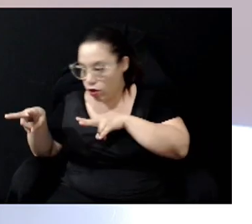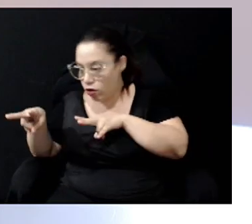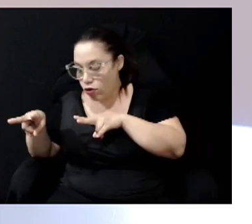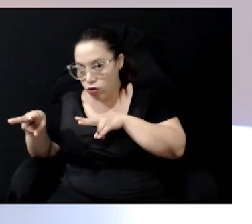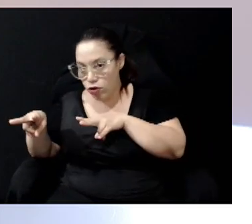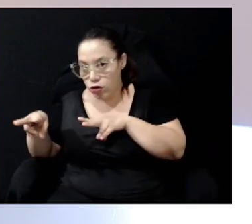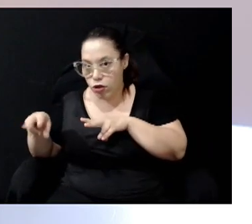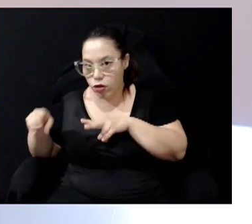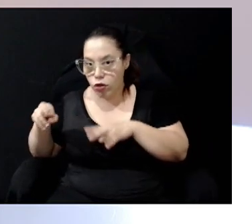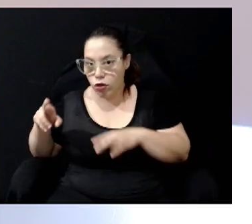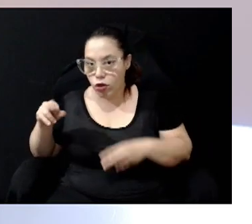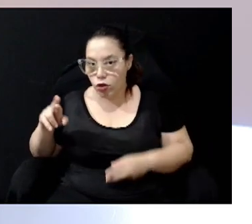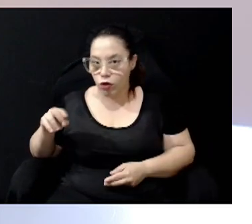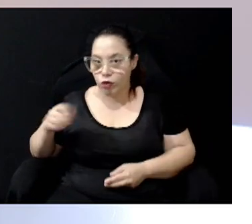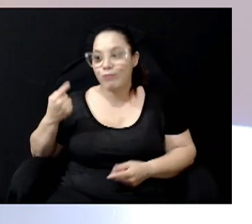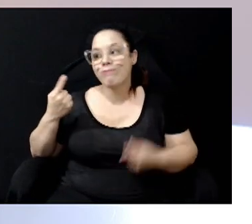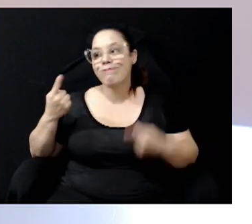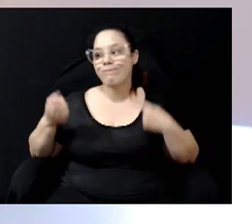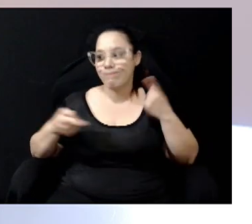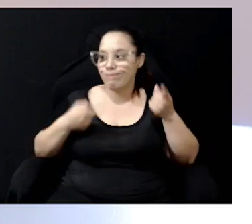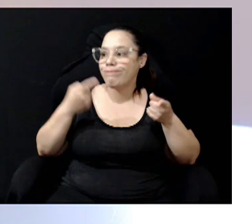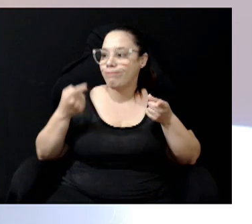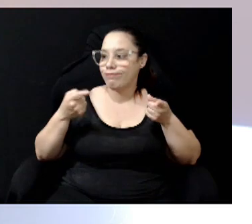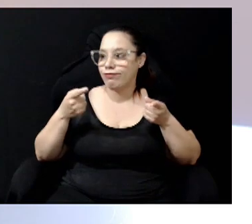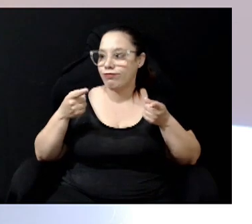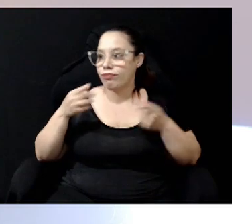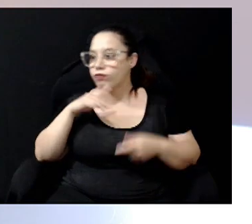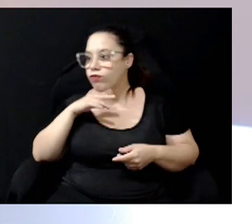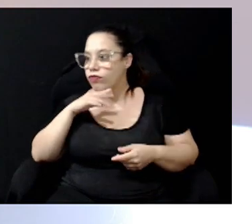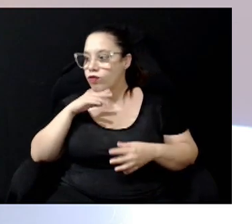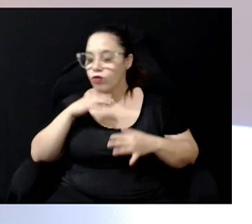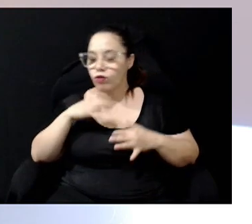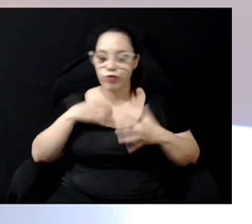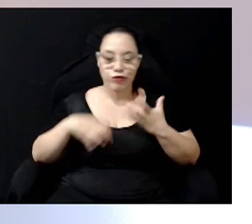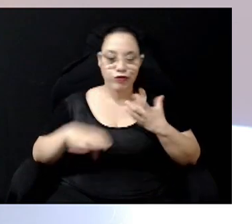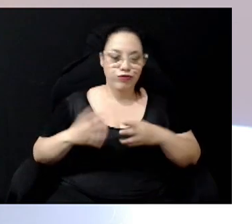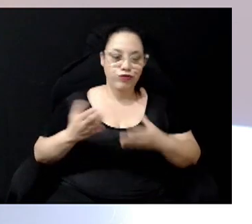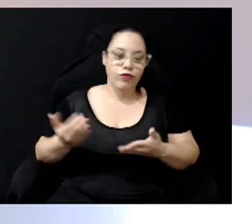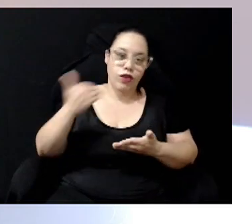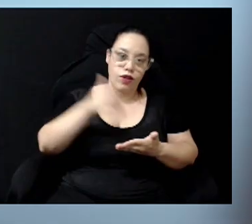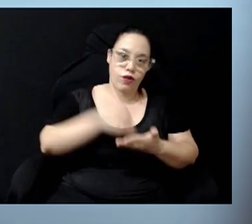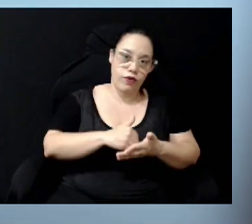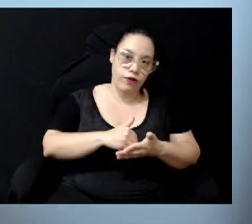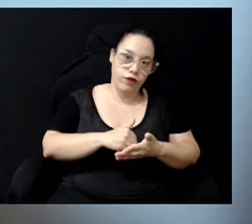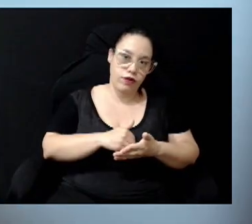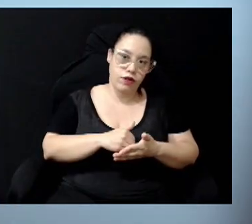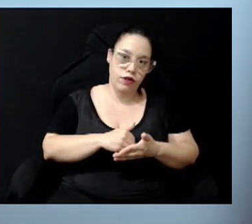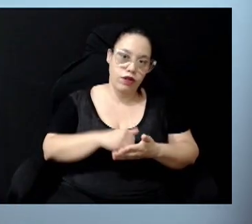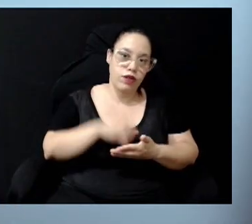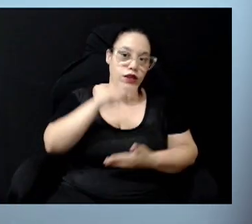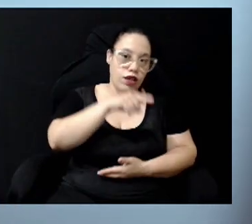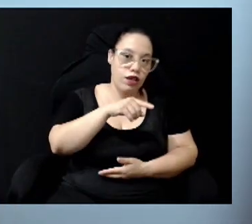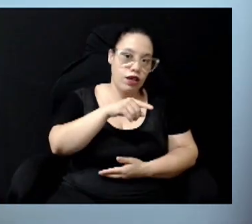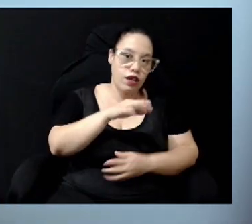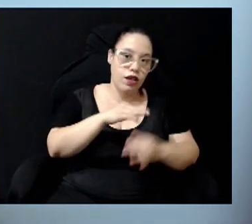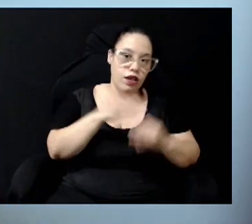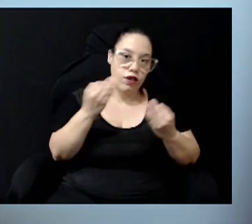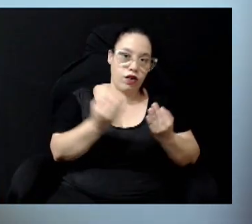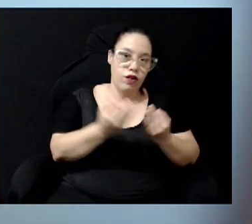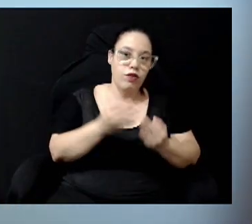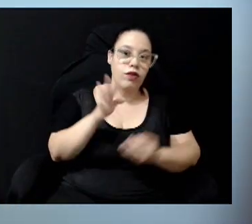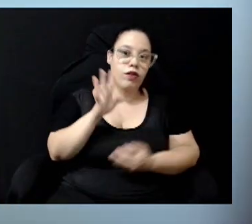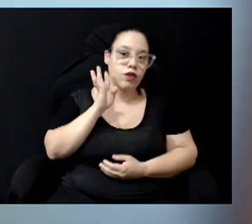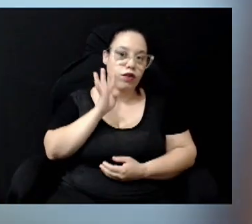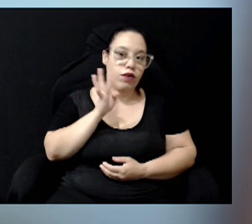Porque geralmente, né, um animal ansioso pode trazer uma ansiedade ali de alguém daquela família. O que é muito interessante da constelação,